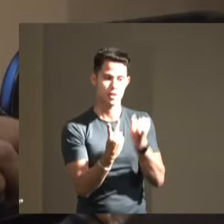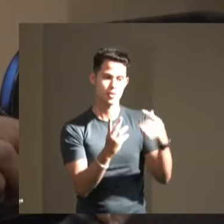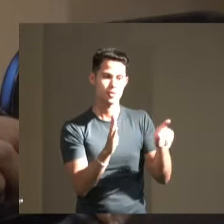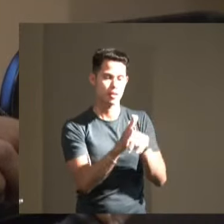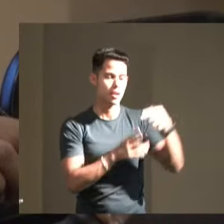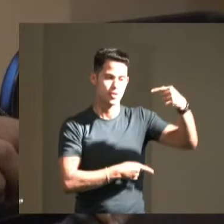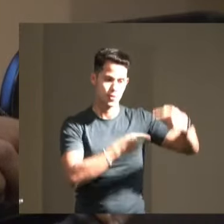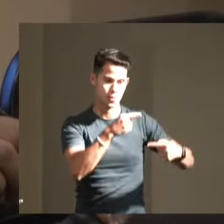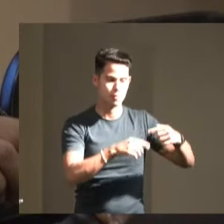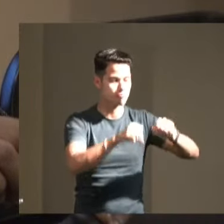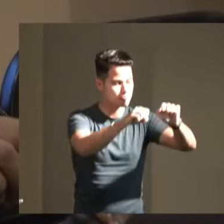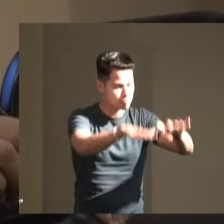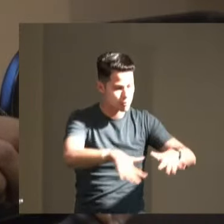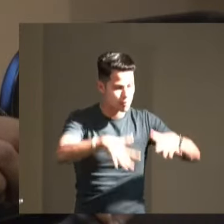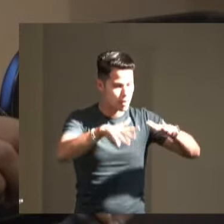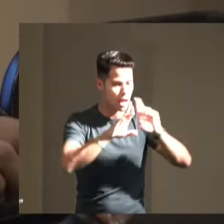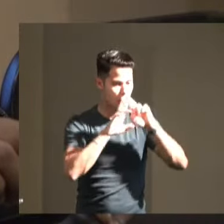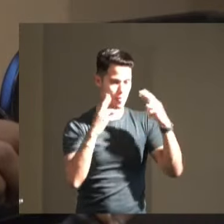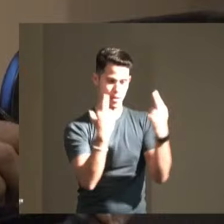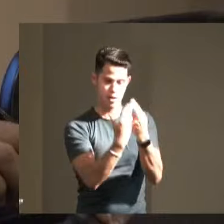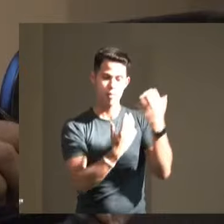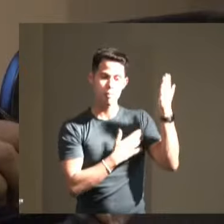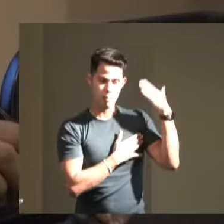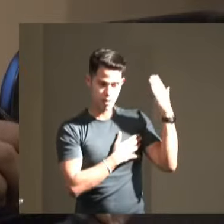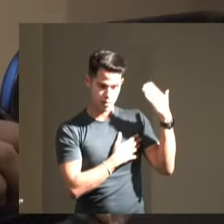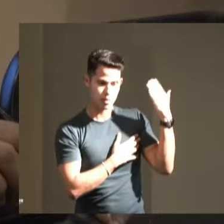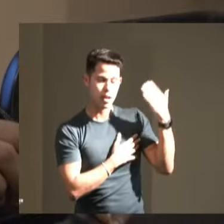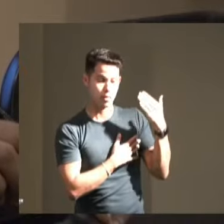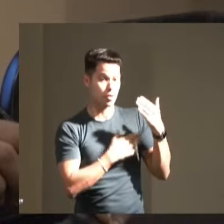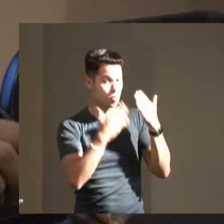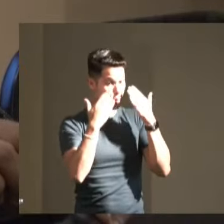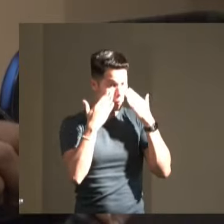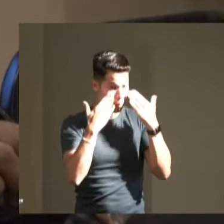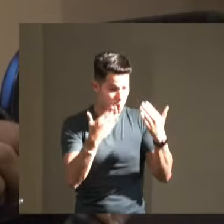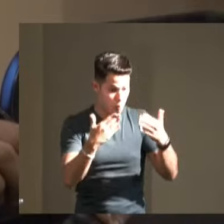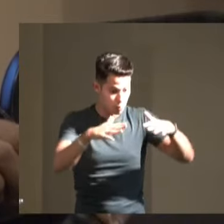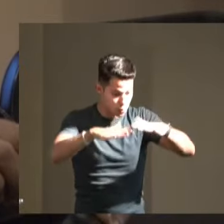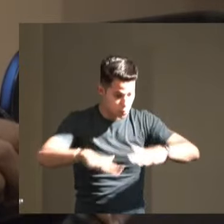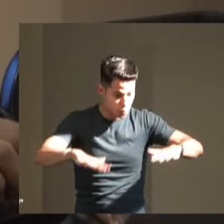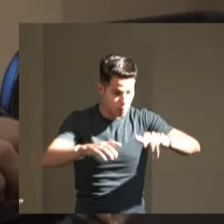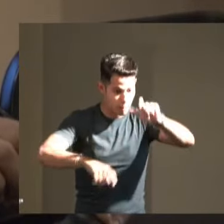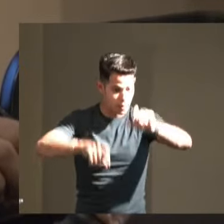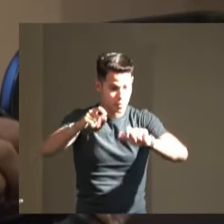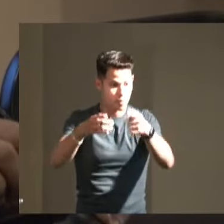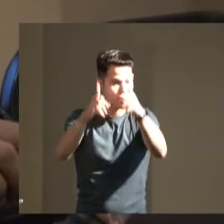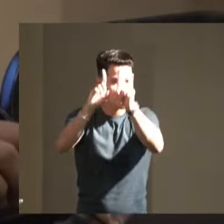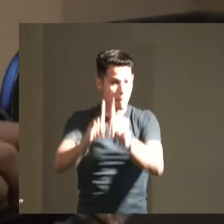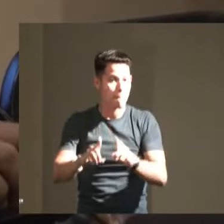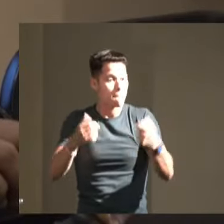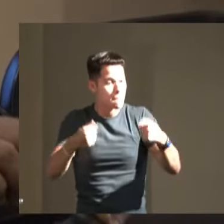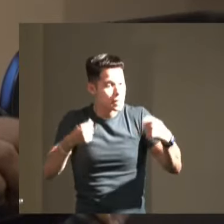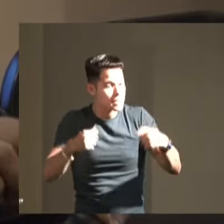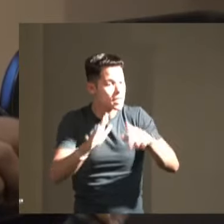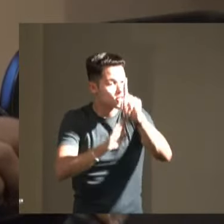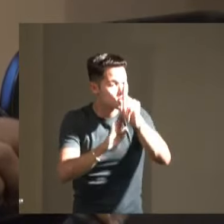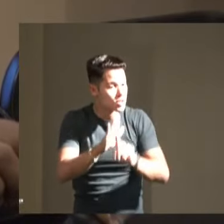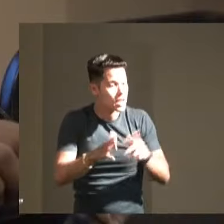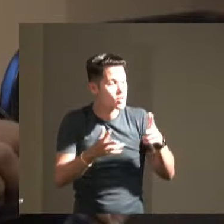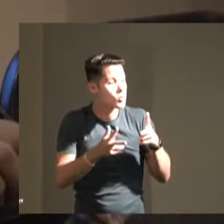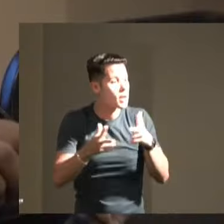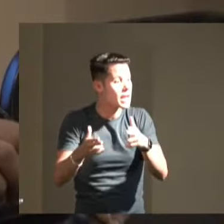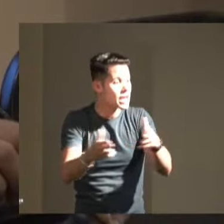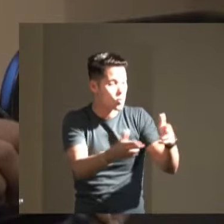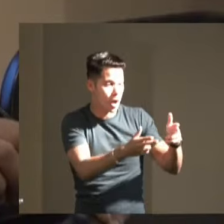Convenção, quando ela trata de que este público, pessoa com deficiência, precisa ter as mesmas condições que as demais